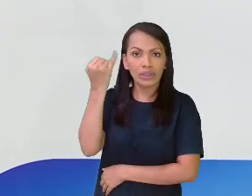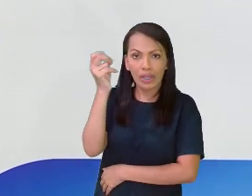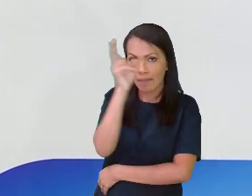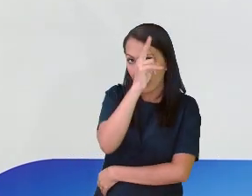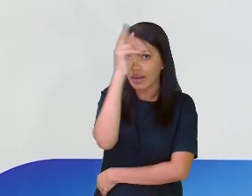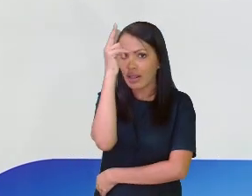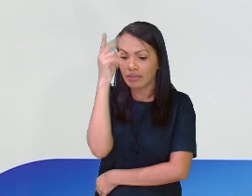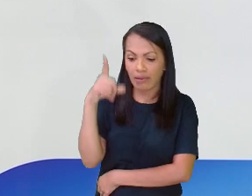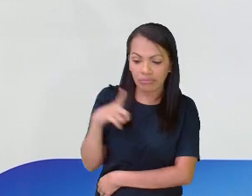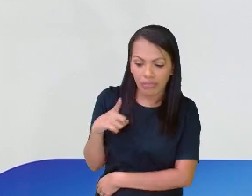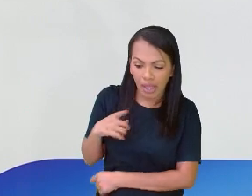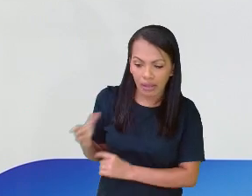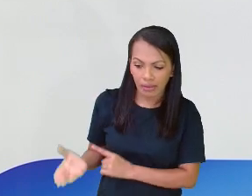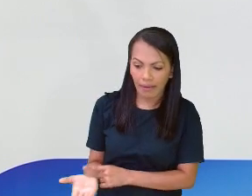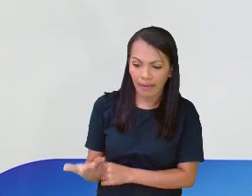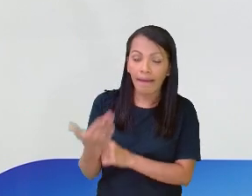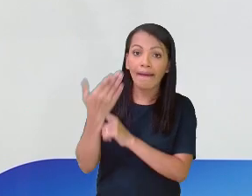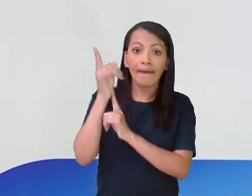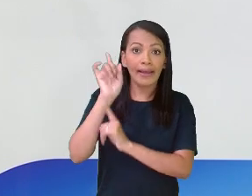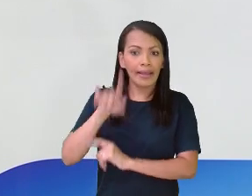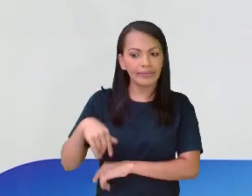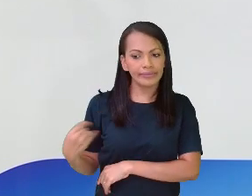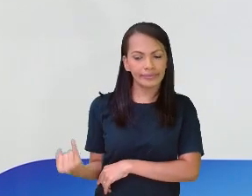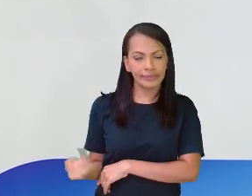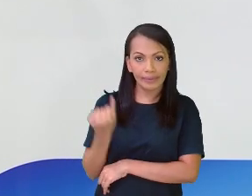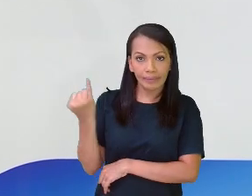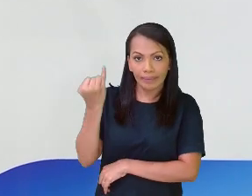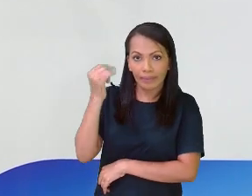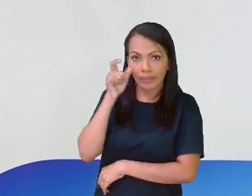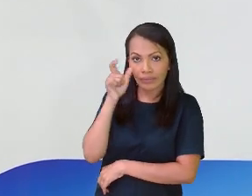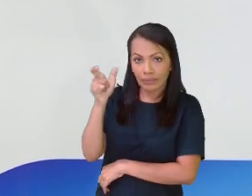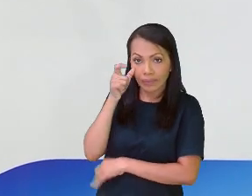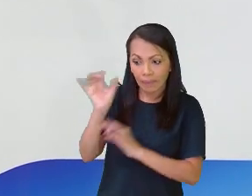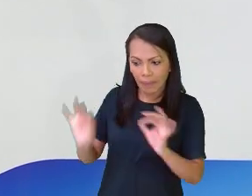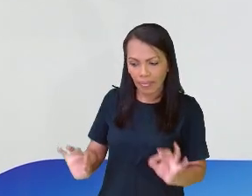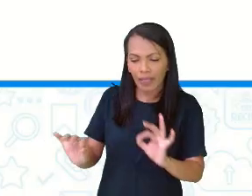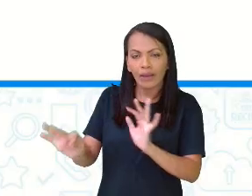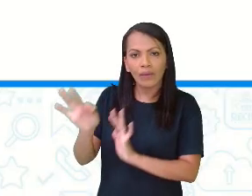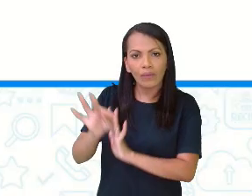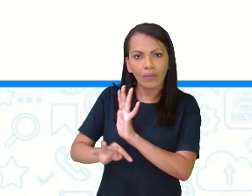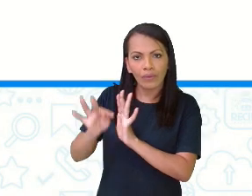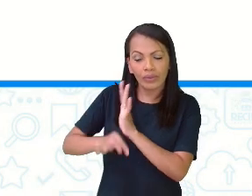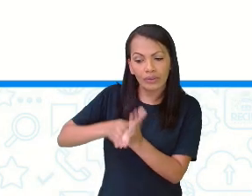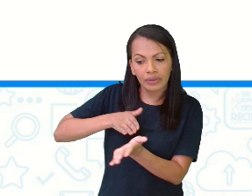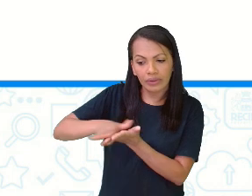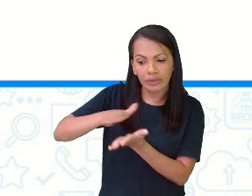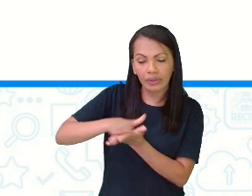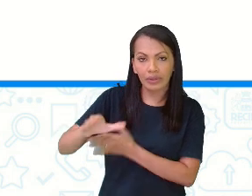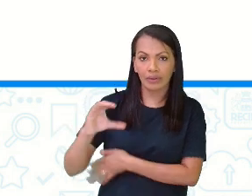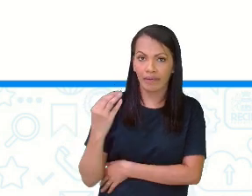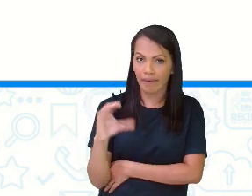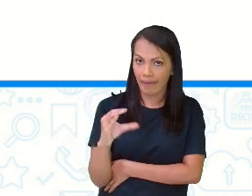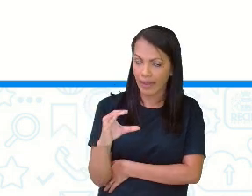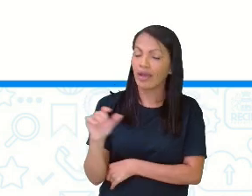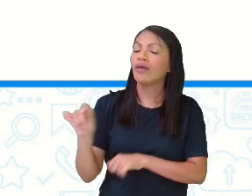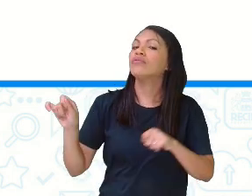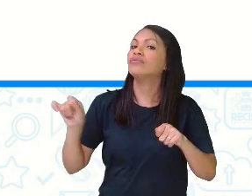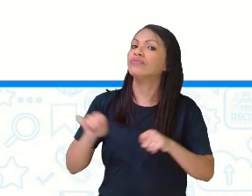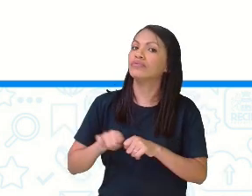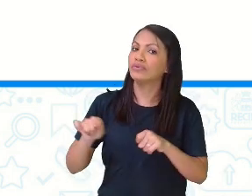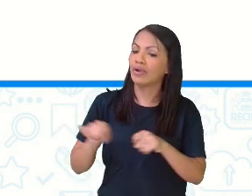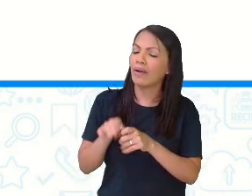ciência. Então, isso é bastante importante e interessante. Os textos de divulgação científica, eles são produzidos